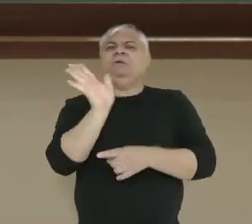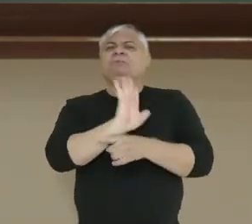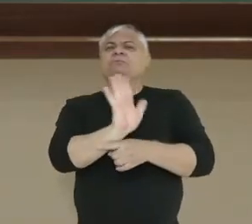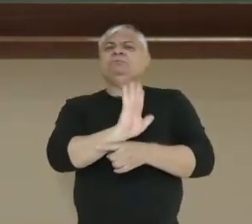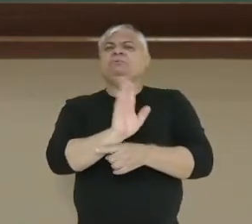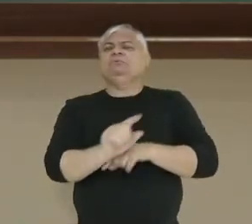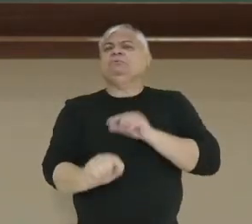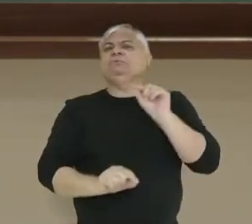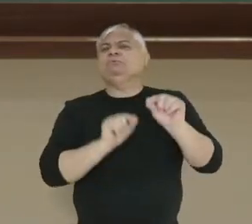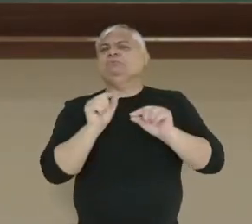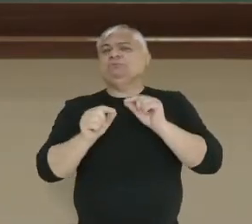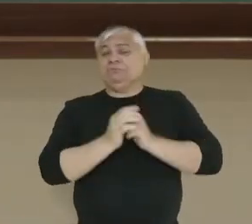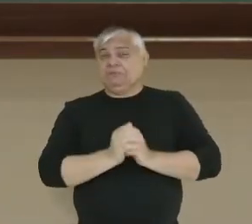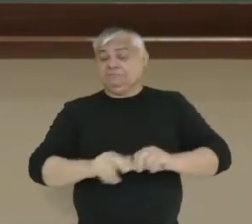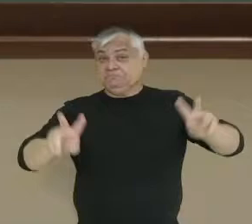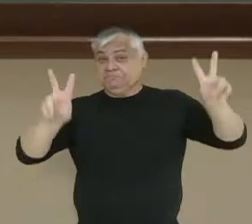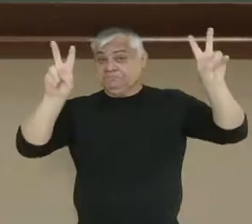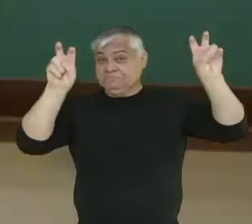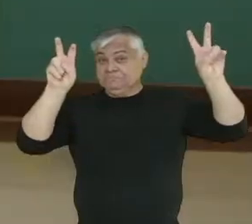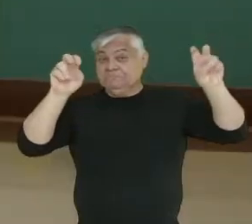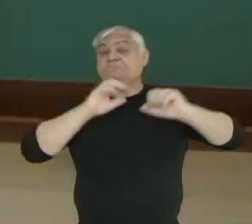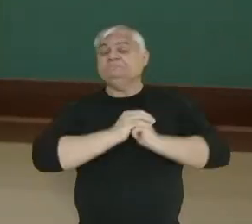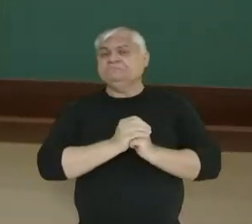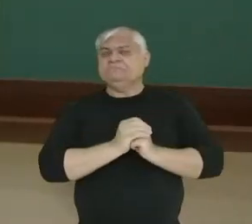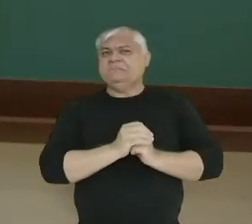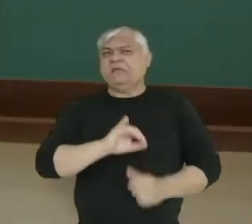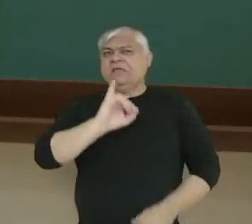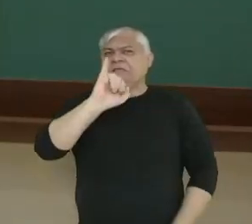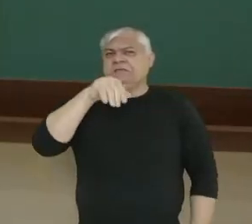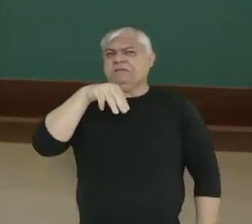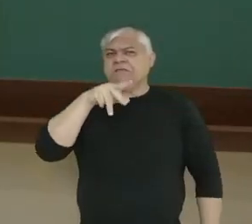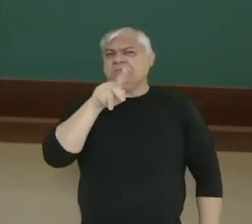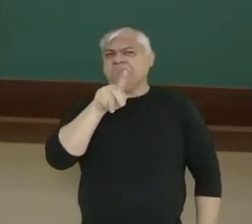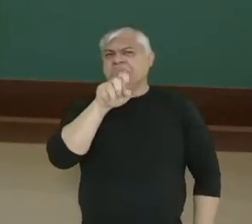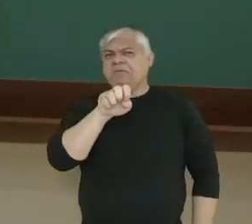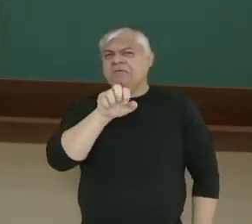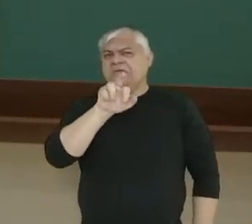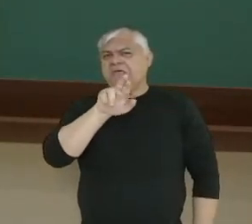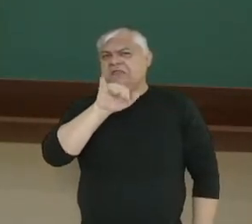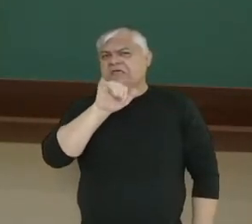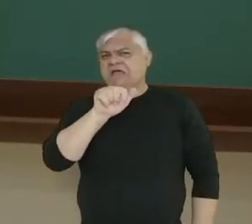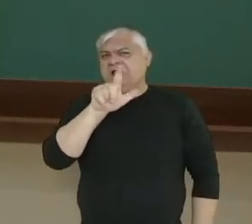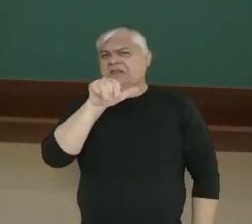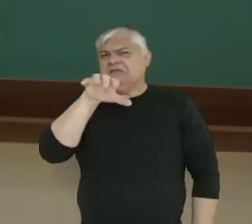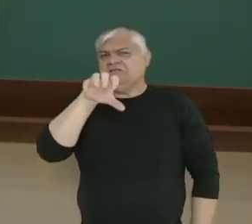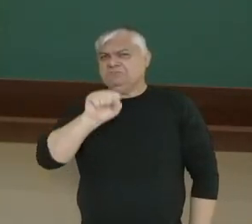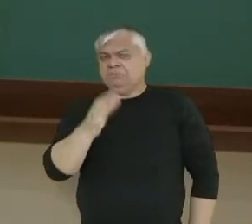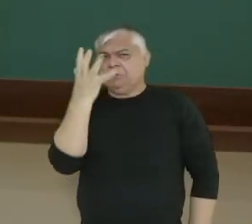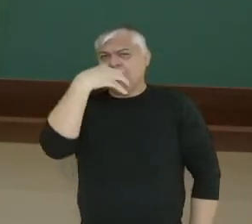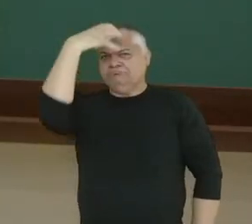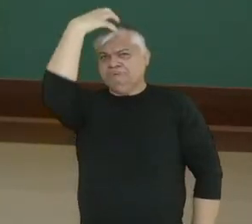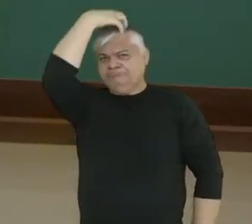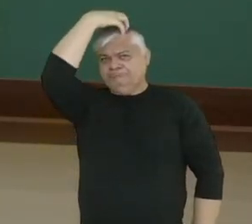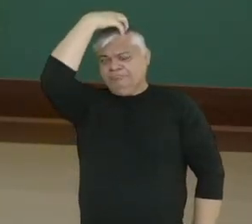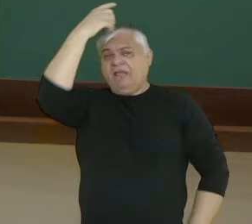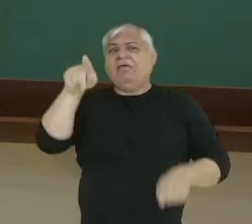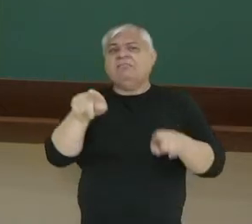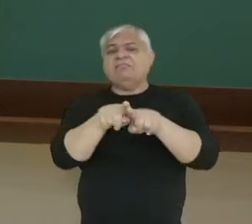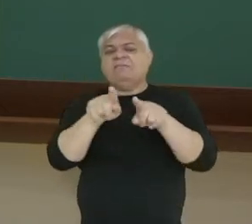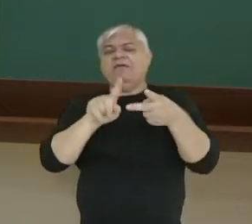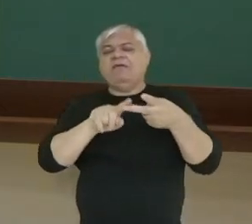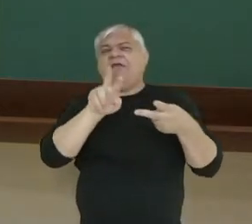gente vai falar sobre o imperialismo e as teorias racistas do século